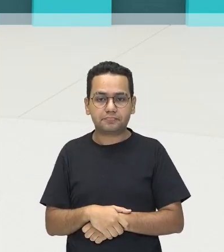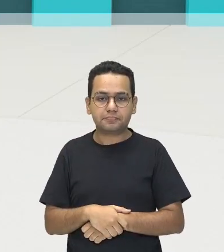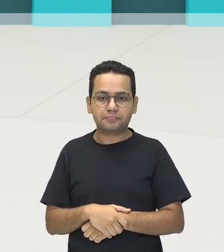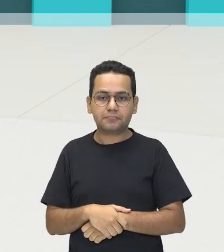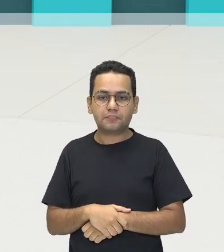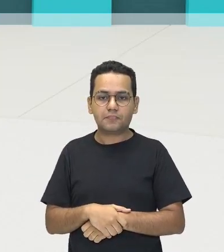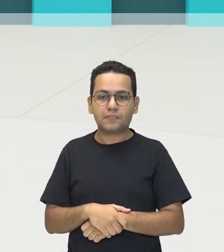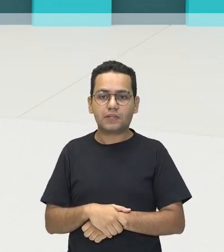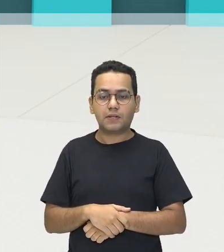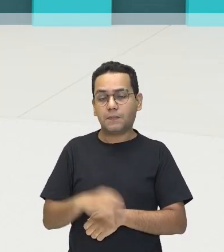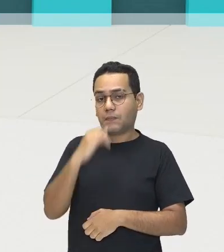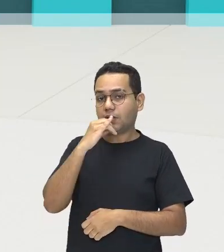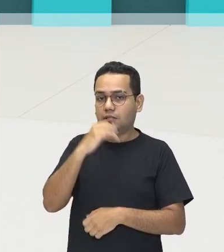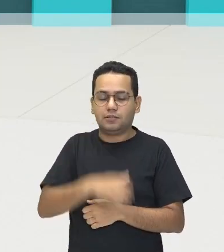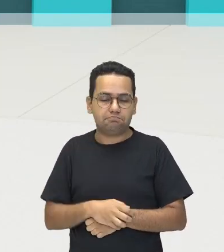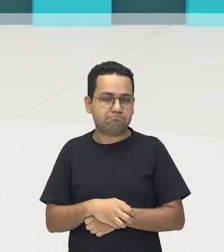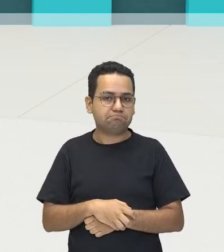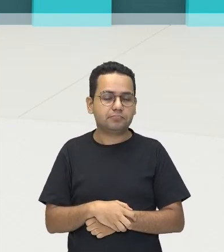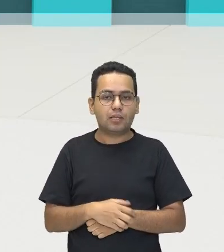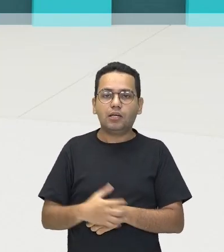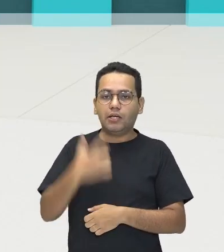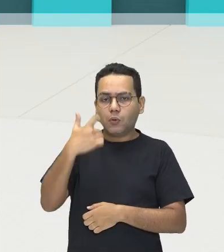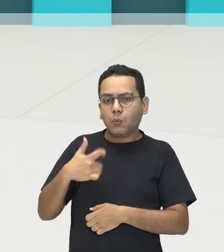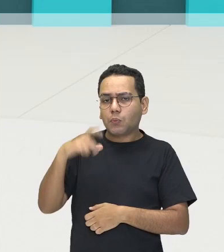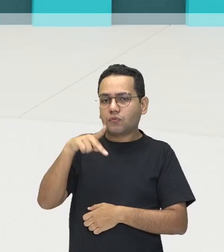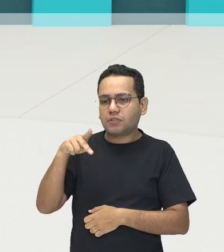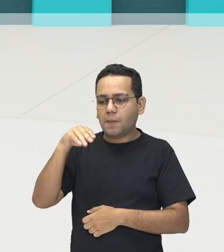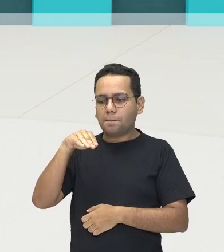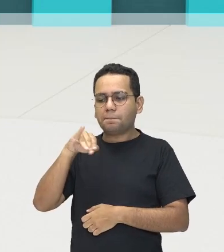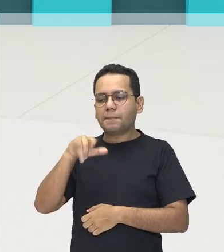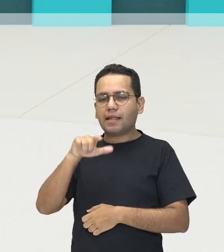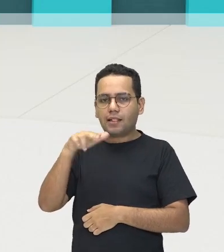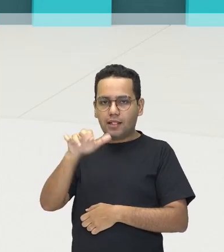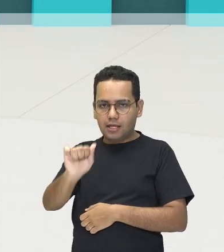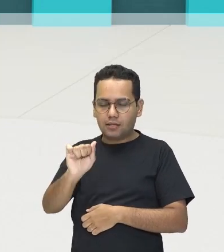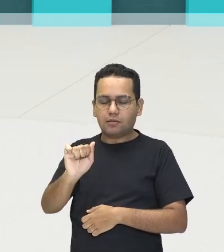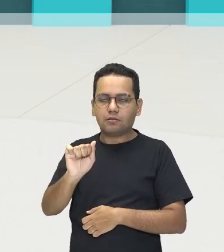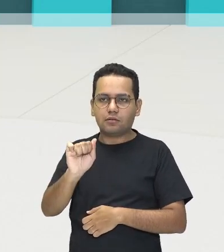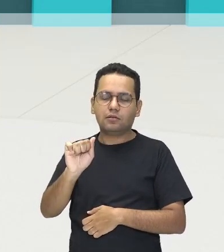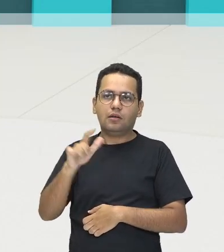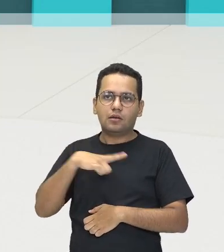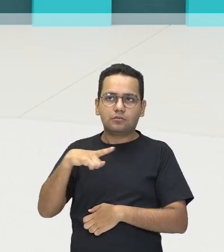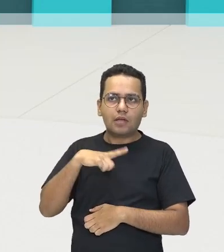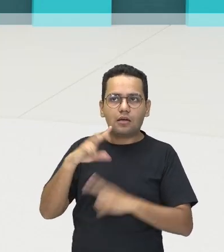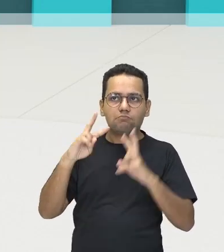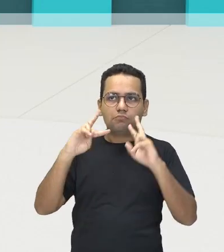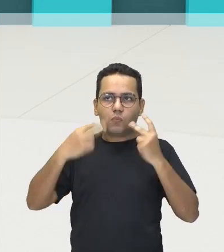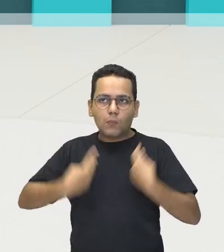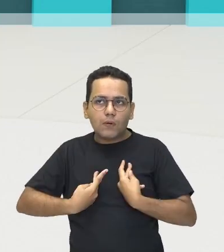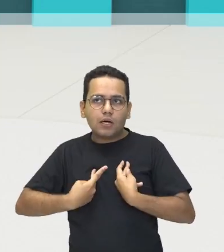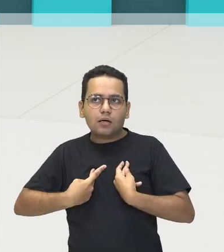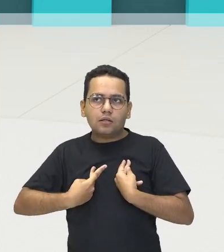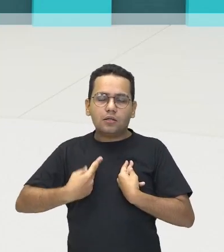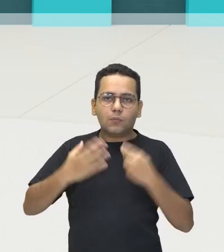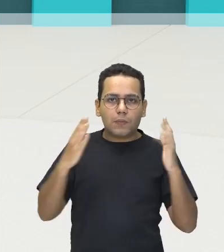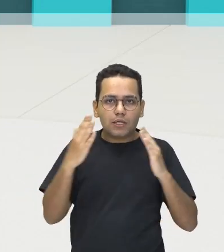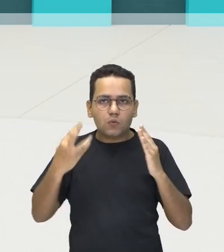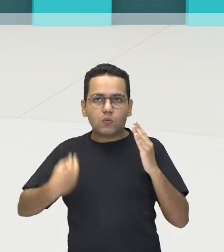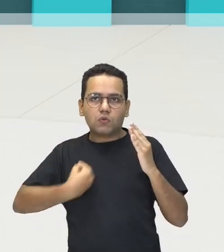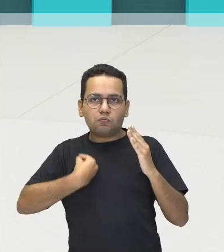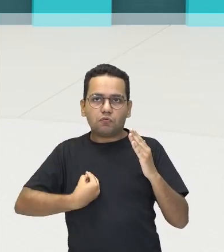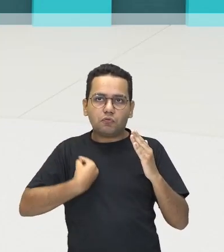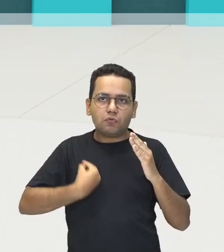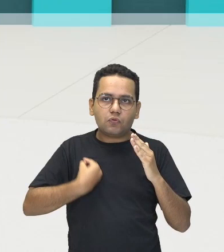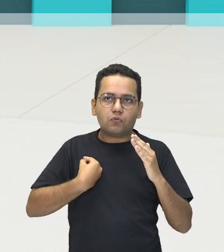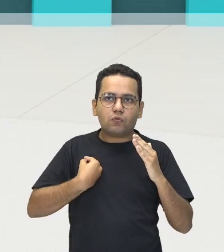é homem, se ela é humanidade, então Milena é mortal. Esse raciocínio, você trabalhar com a lógica, é justamente a